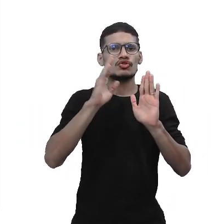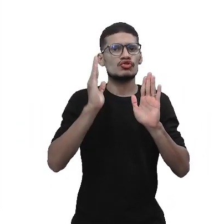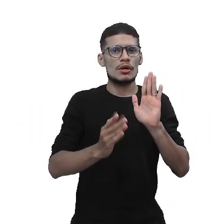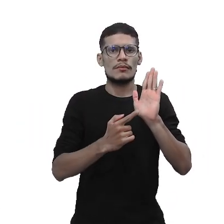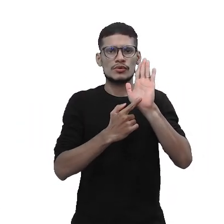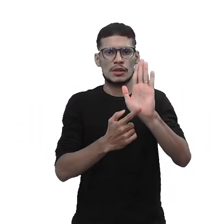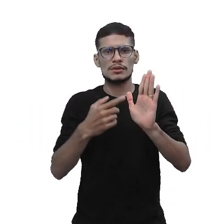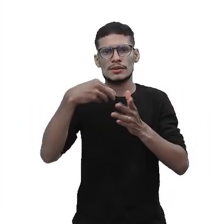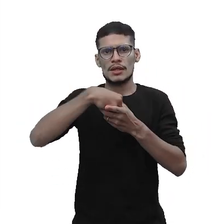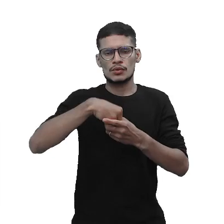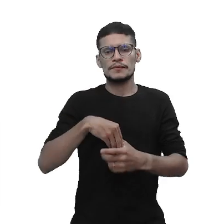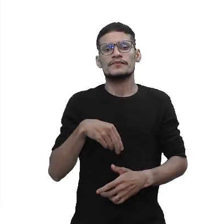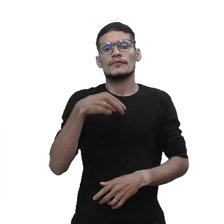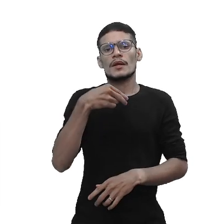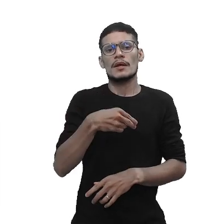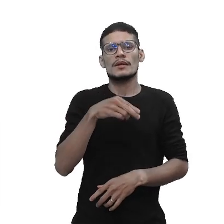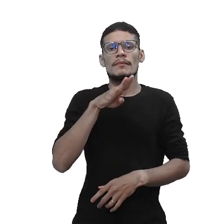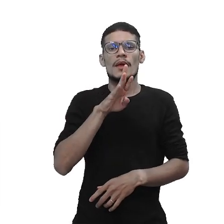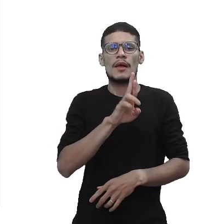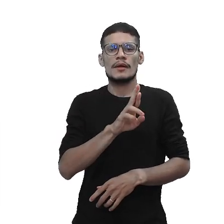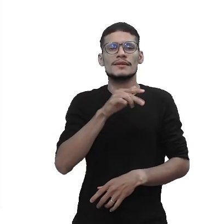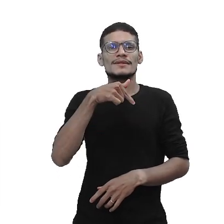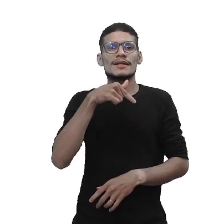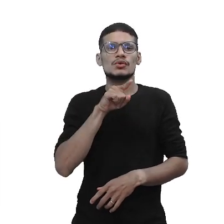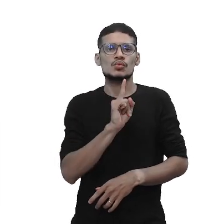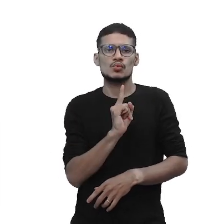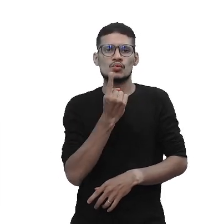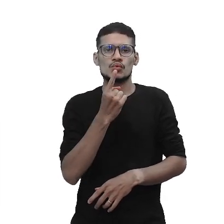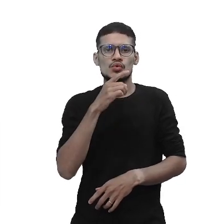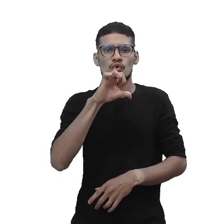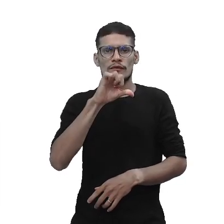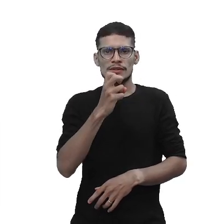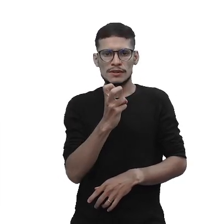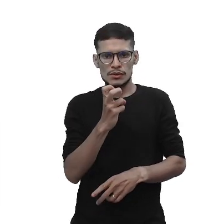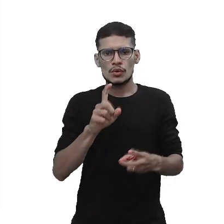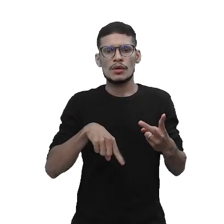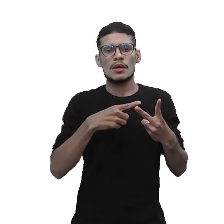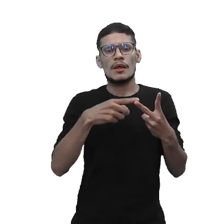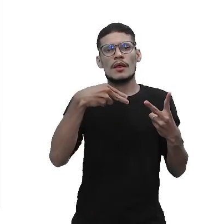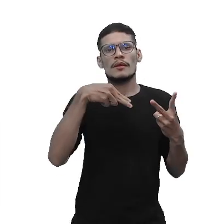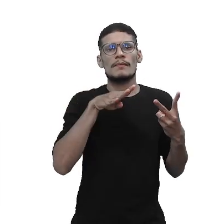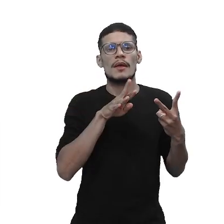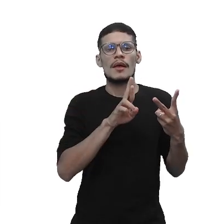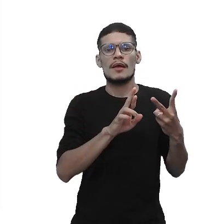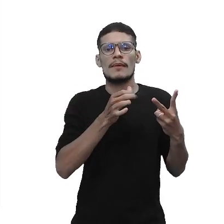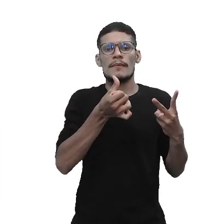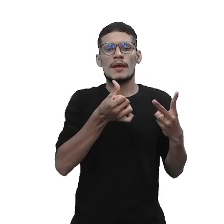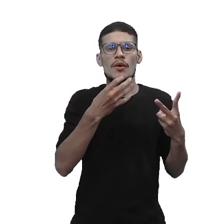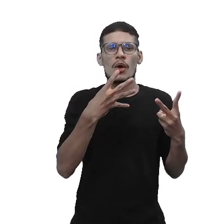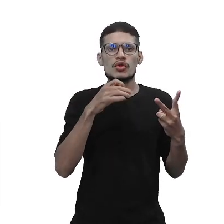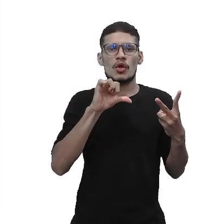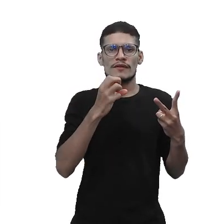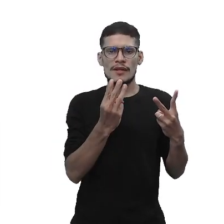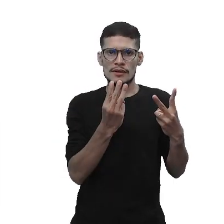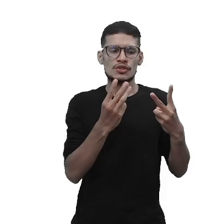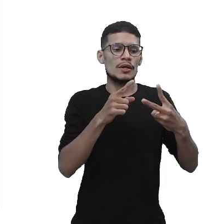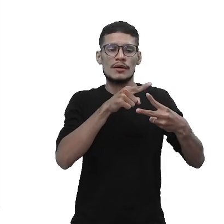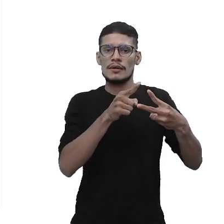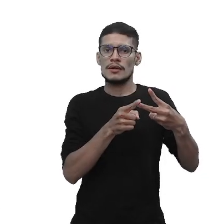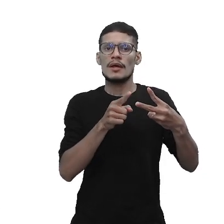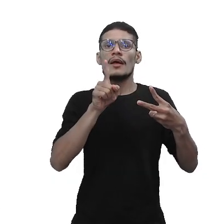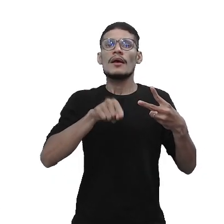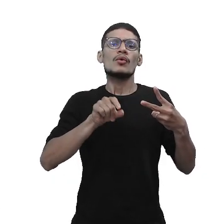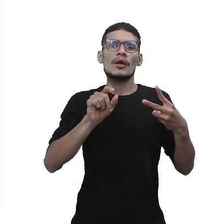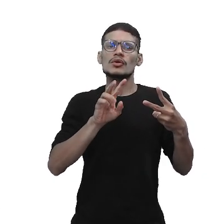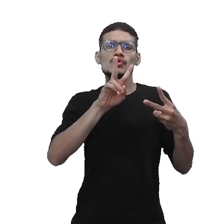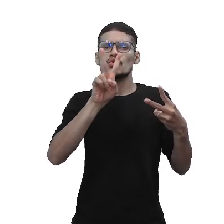slide, a NBR 7195 e a NBR 6493. Aí vão estar dispostas essas questões das